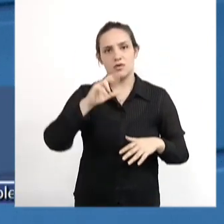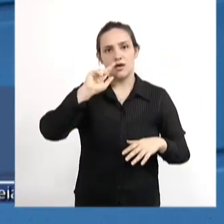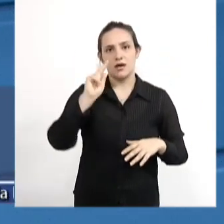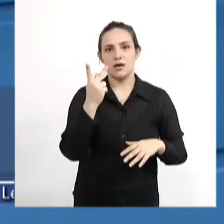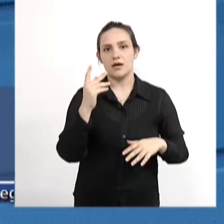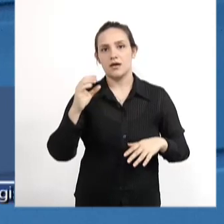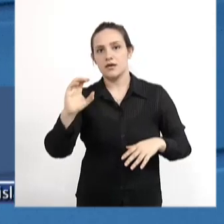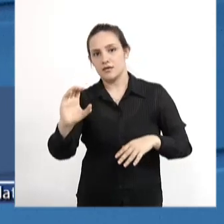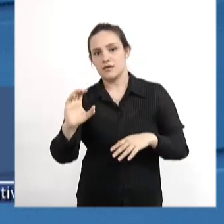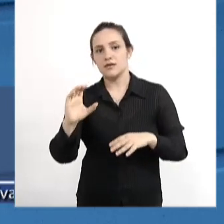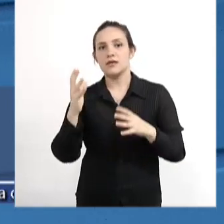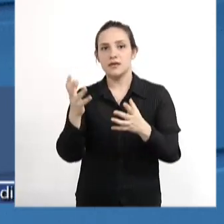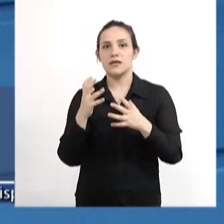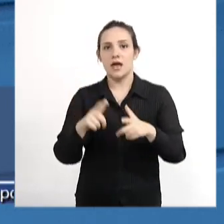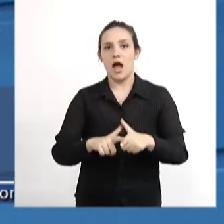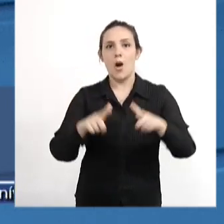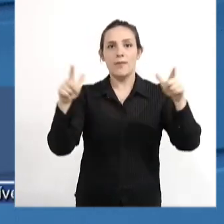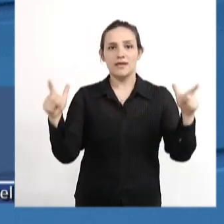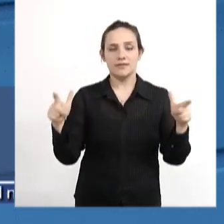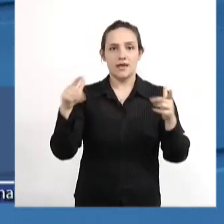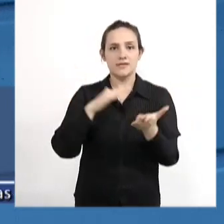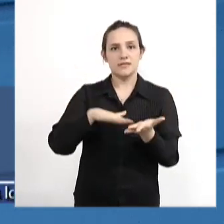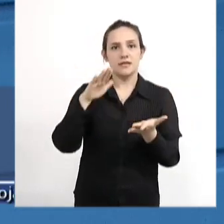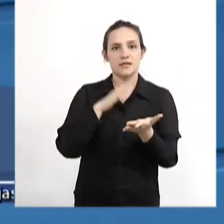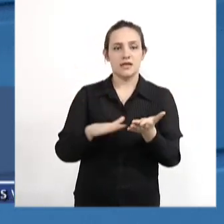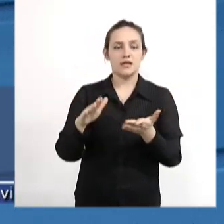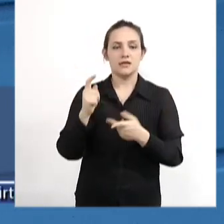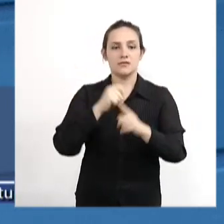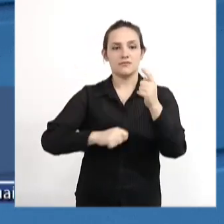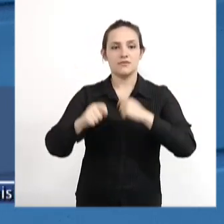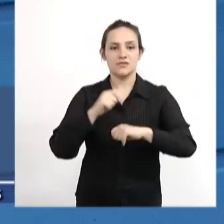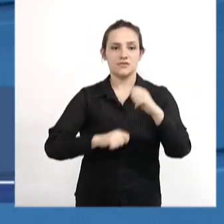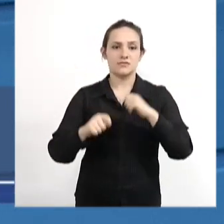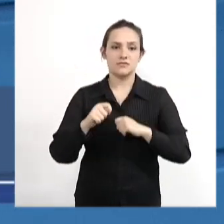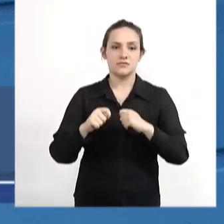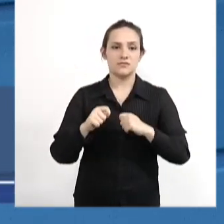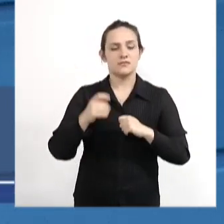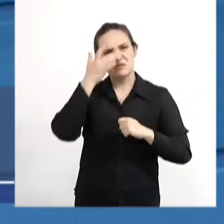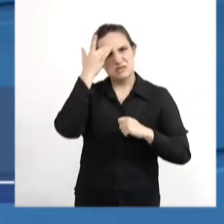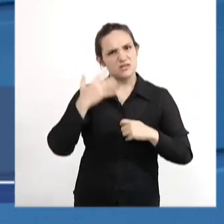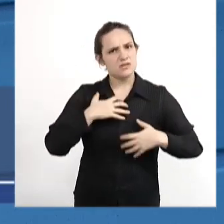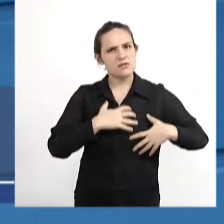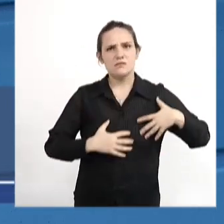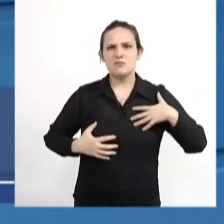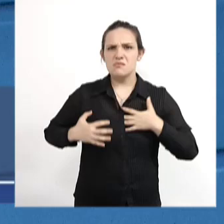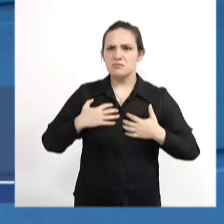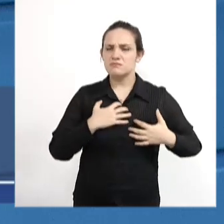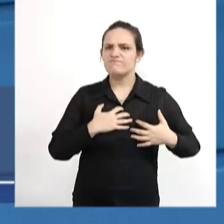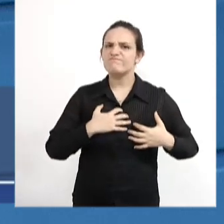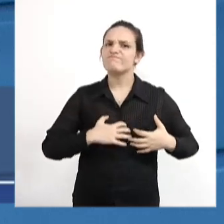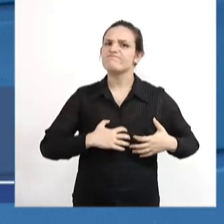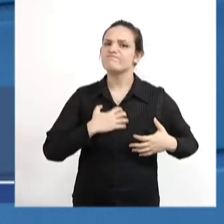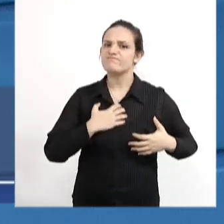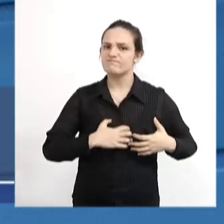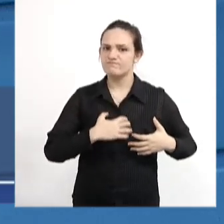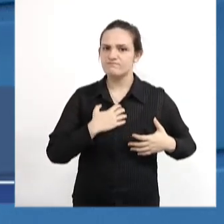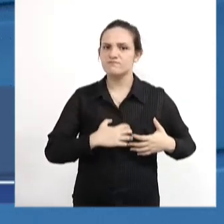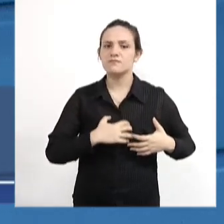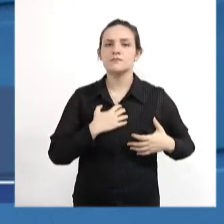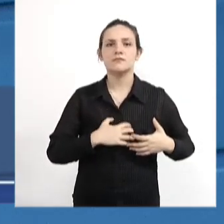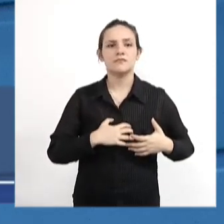para ampliar o estacionamento da Secretaria de Fazenda, indignou e provocou a reação de inúmeros